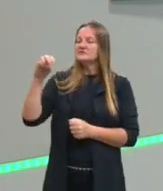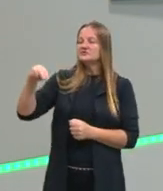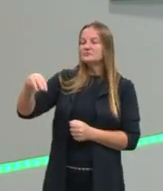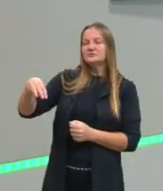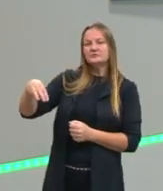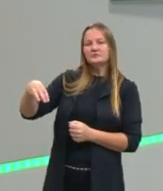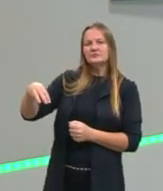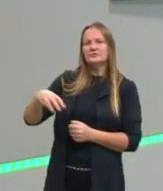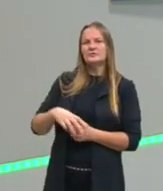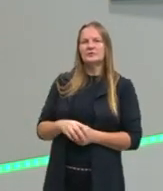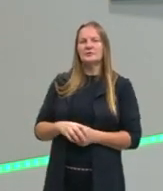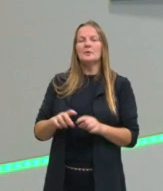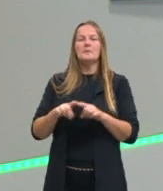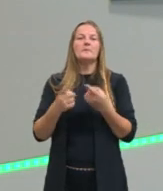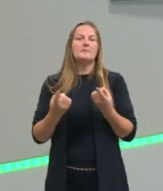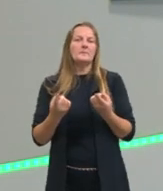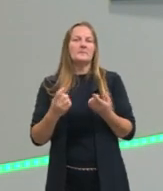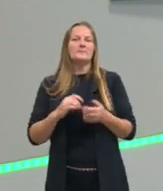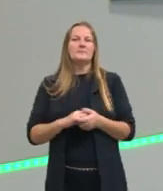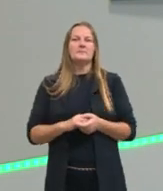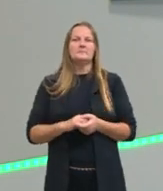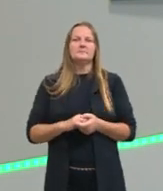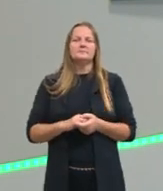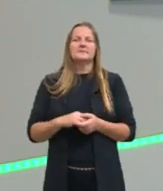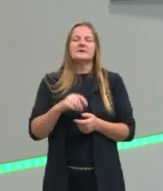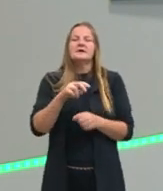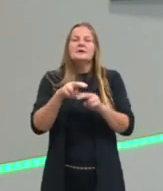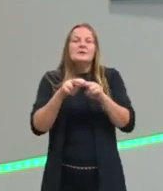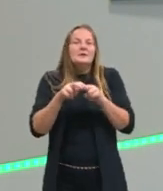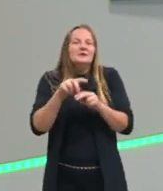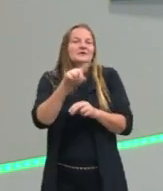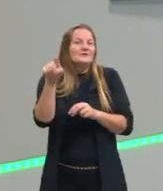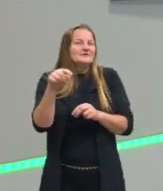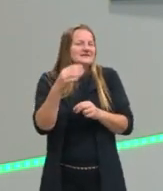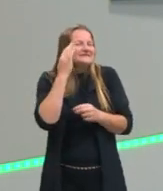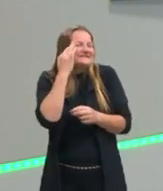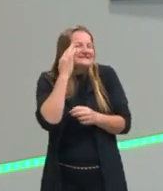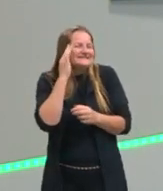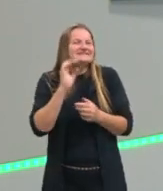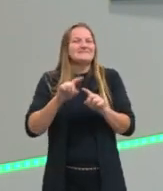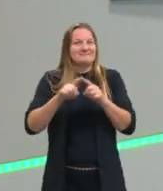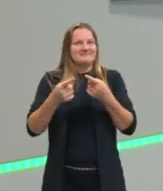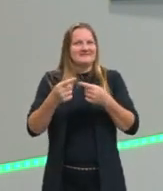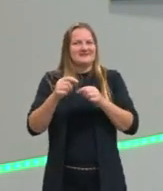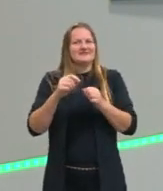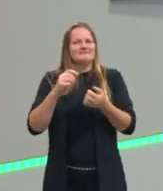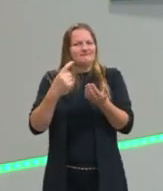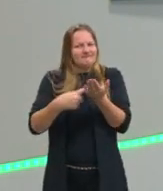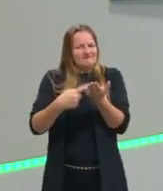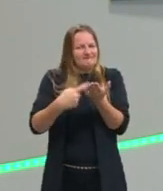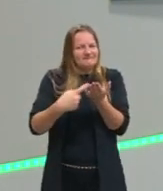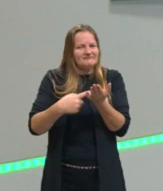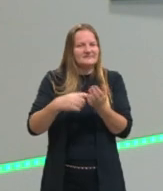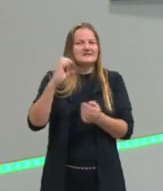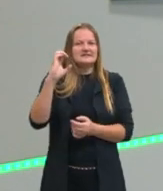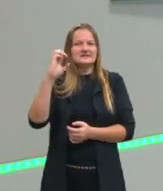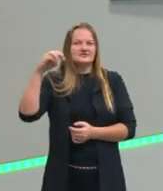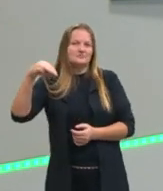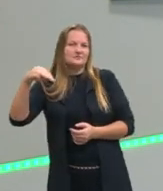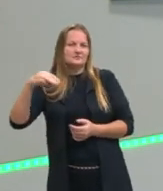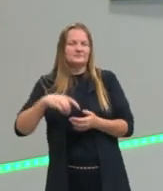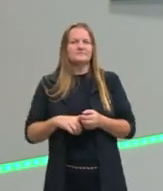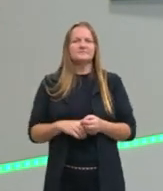mais conveniente para mim usar centímetros é por enquanto vocês ainda não sabe disso né mas é mais conveniente usarmos centímetros